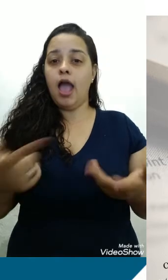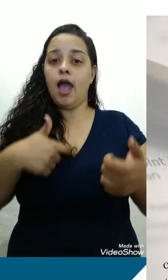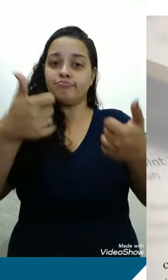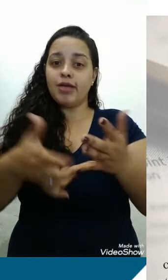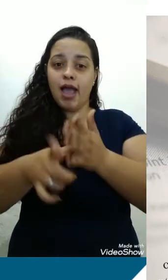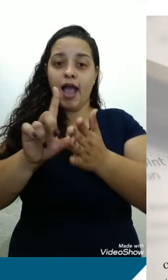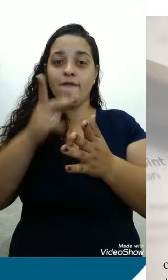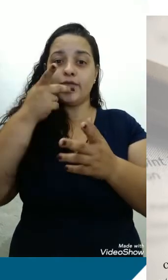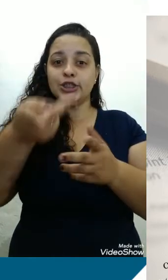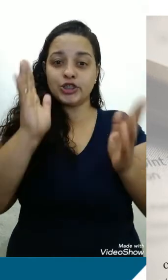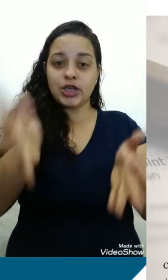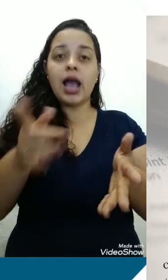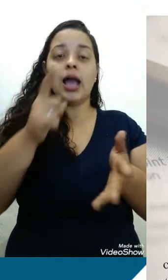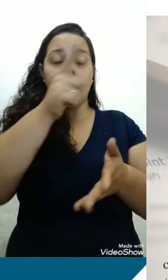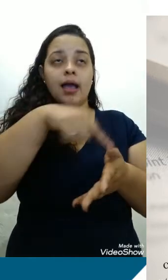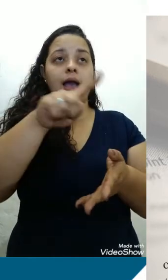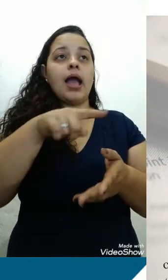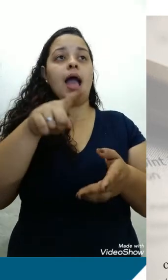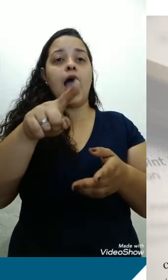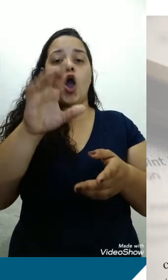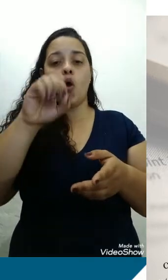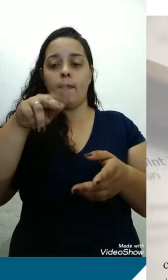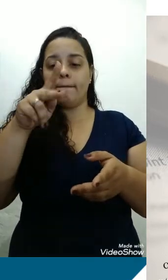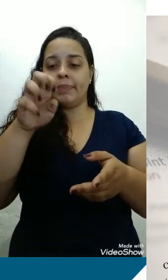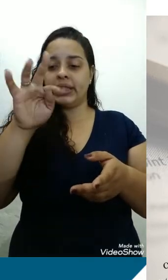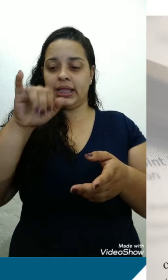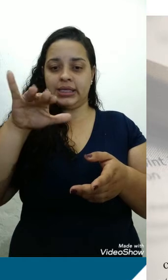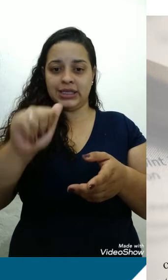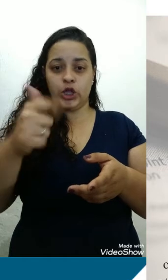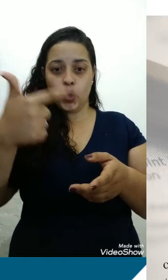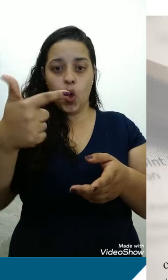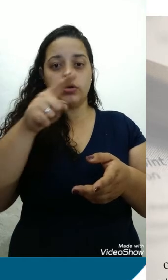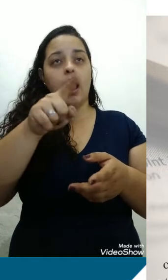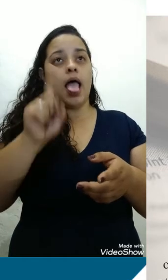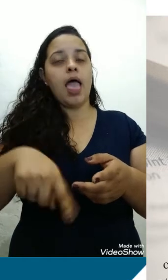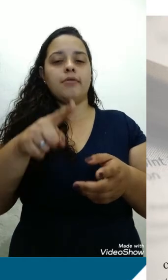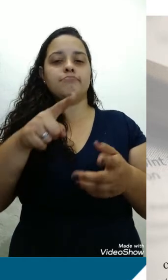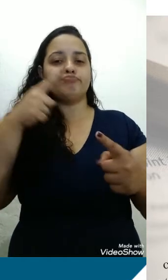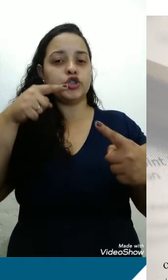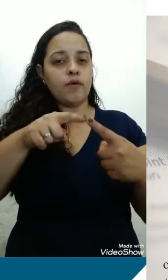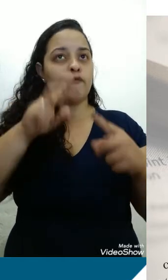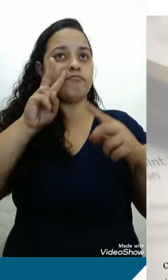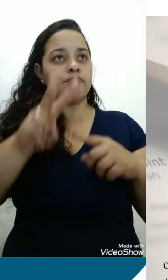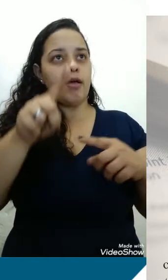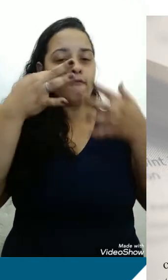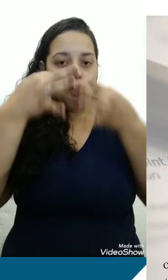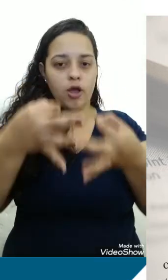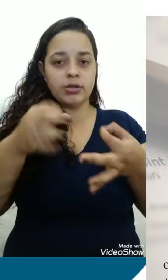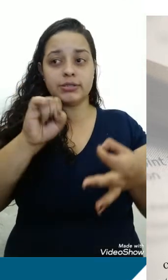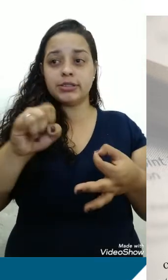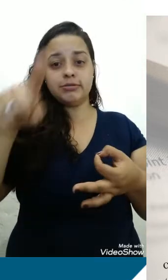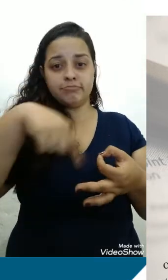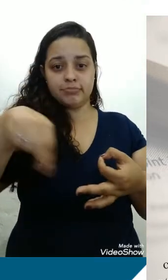falar, a competência 2 ela é responsável por avaliar esses dois aspectos, tema e tipo textual. Então, concordam